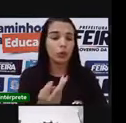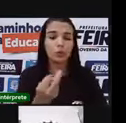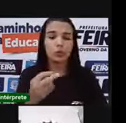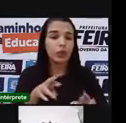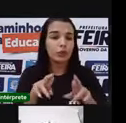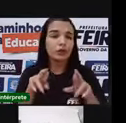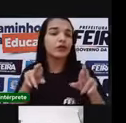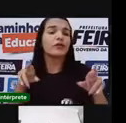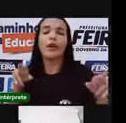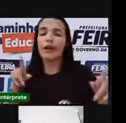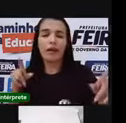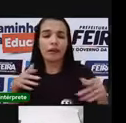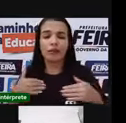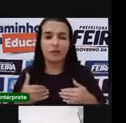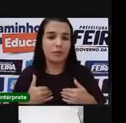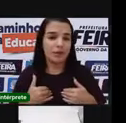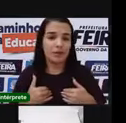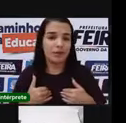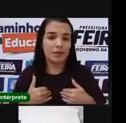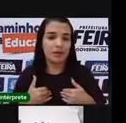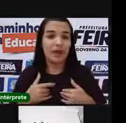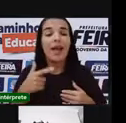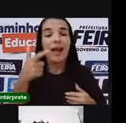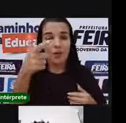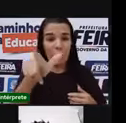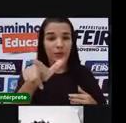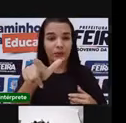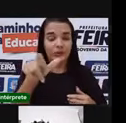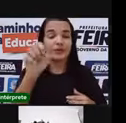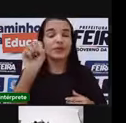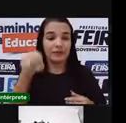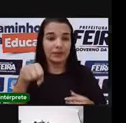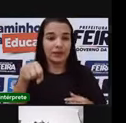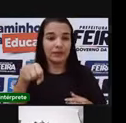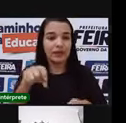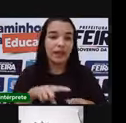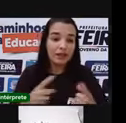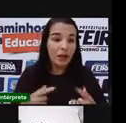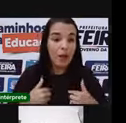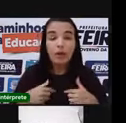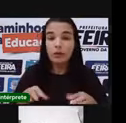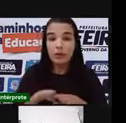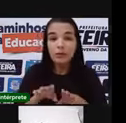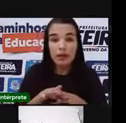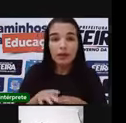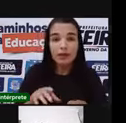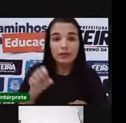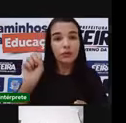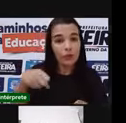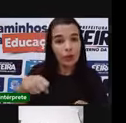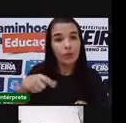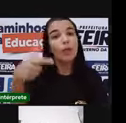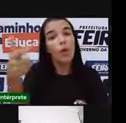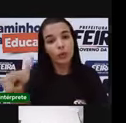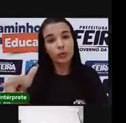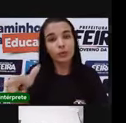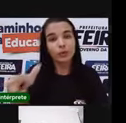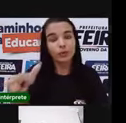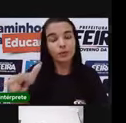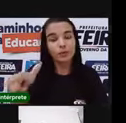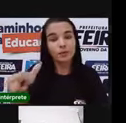mim, é o outro. Então, eu também sou outro. Né? E aí, como é que